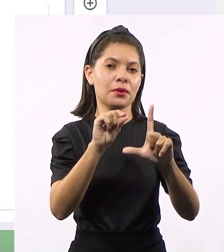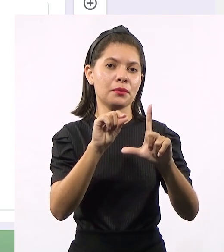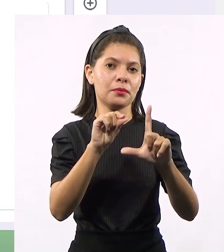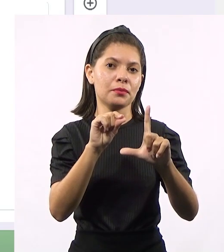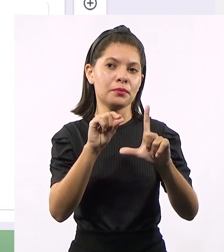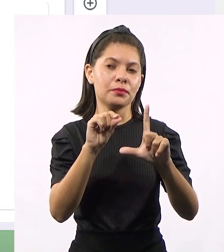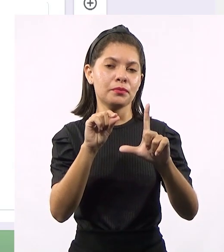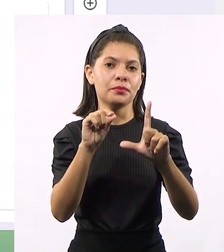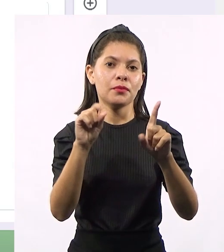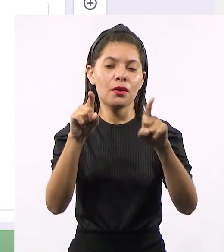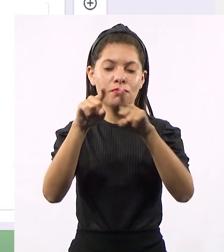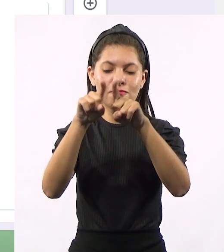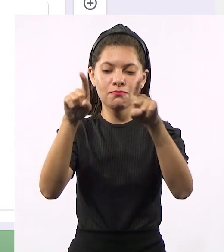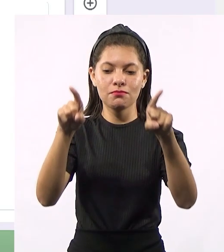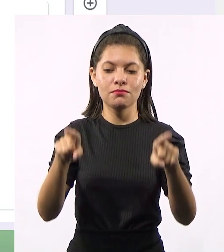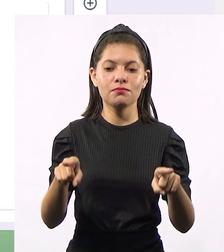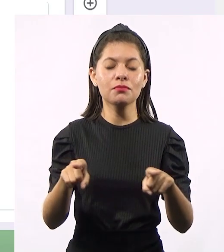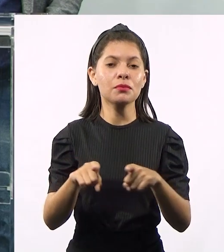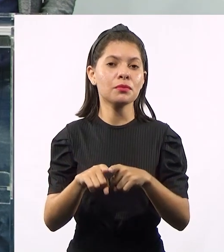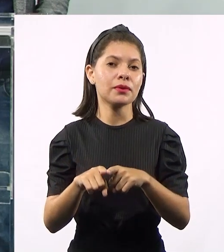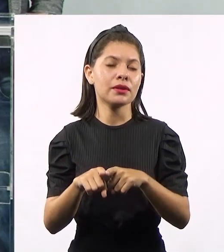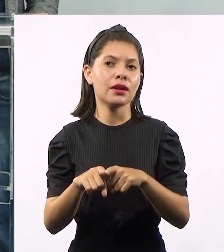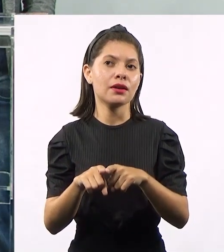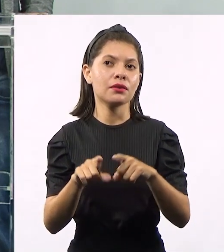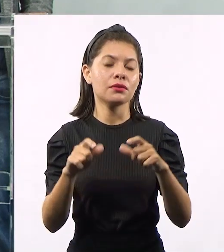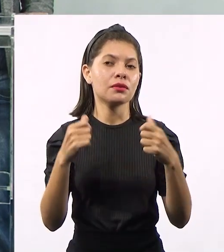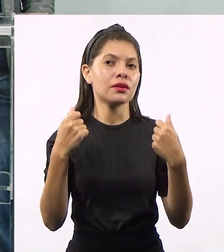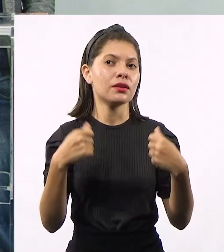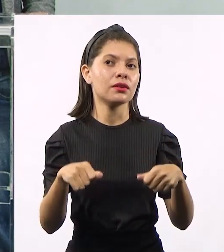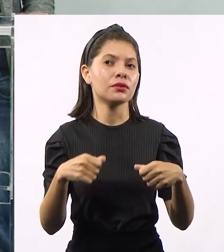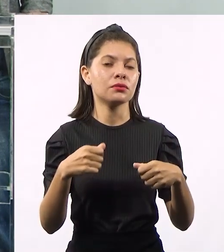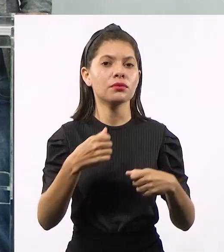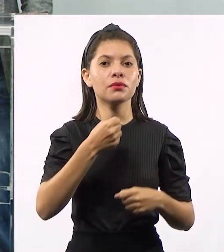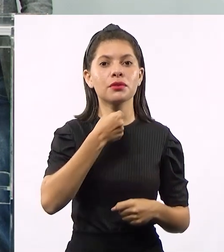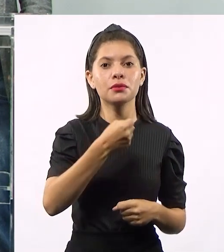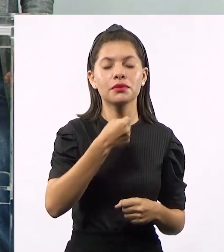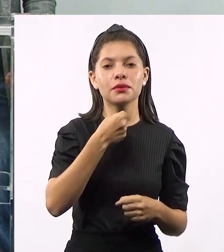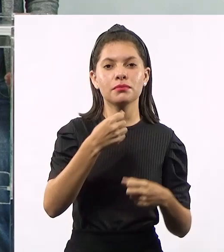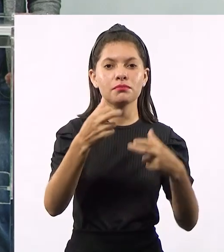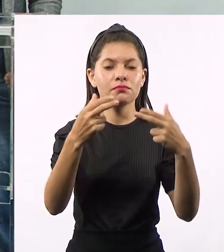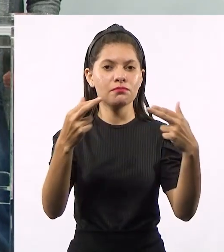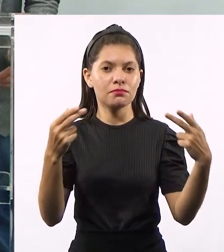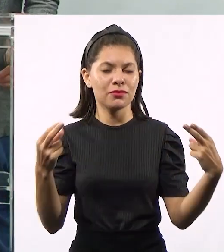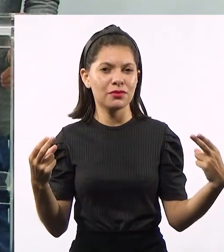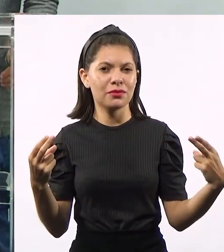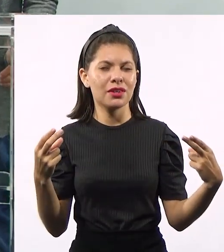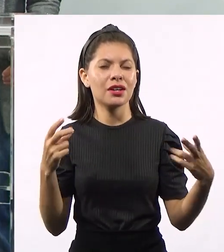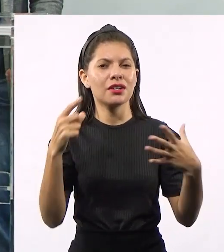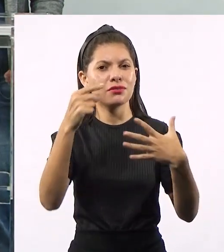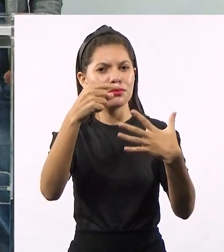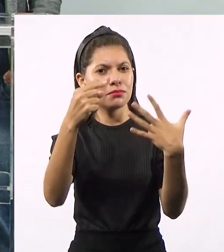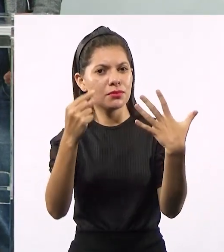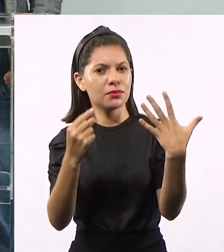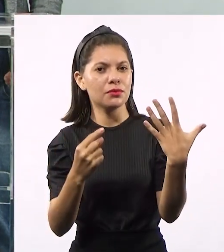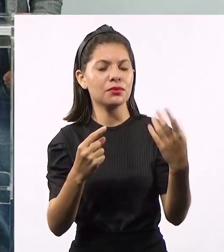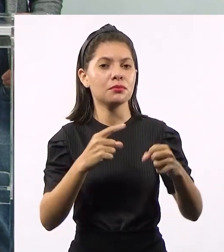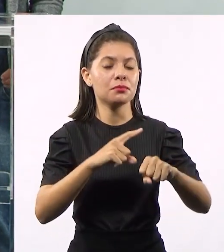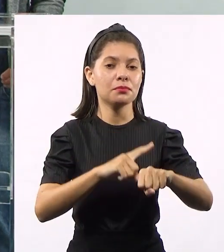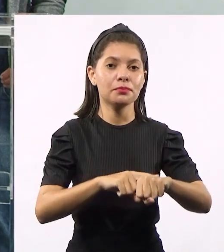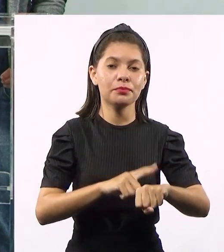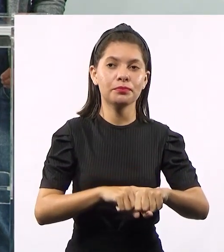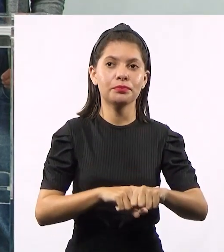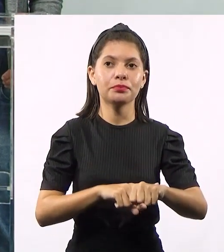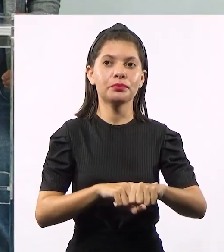quadrado. Então, quando eu tenho um quadrado, ele permite o entrevistado marcar mais de uma opção. Então, ele pode marcar que ele trabalha no período matutino e